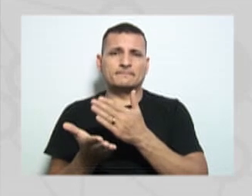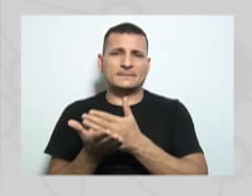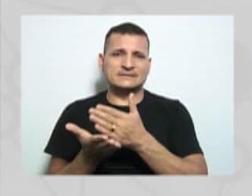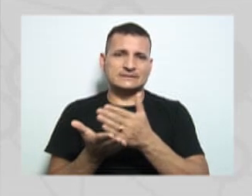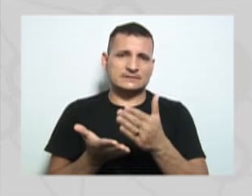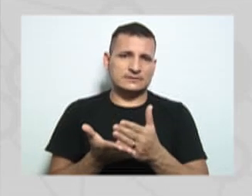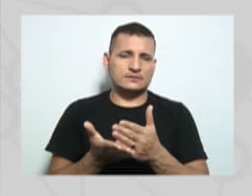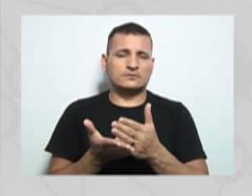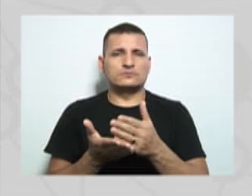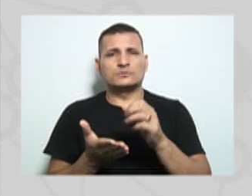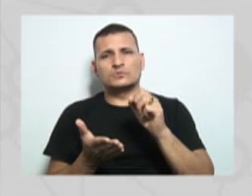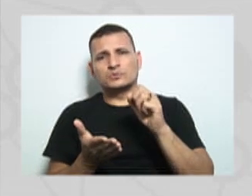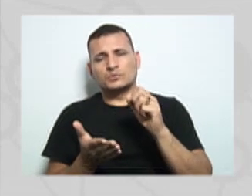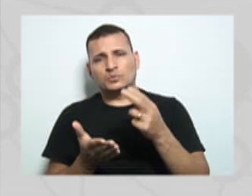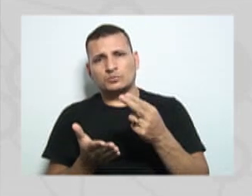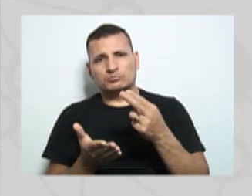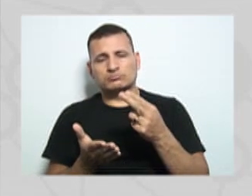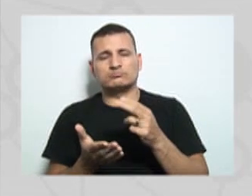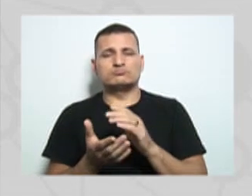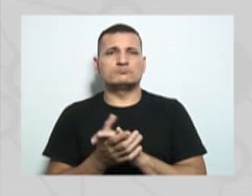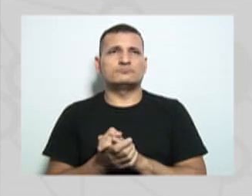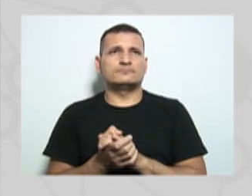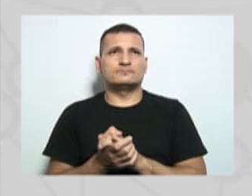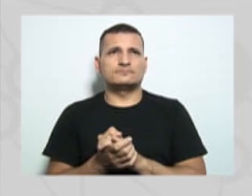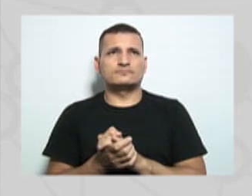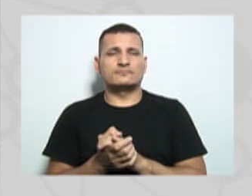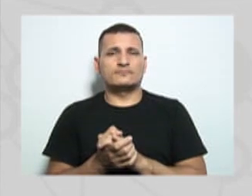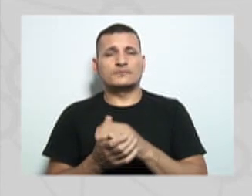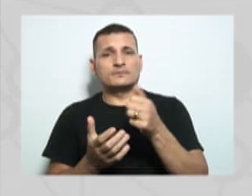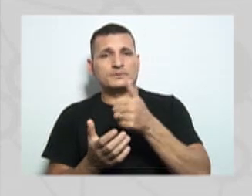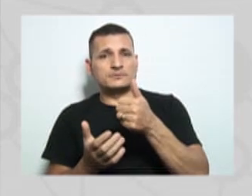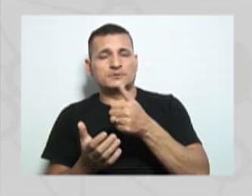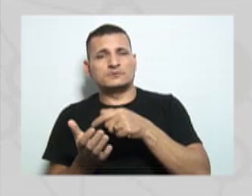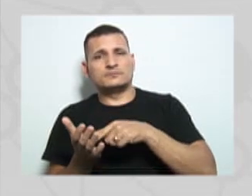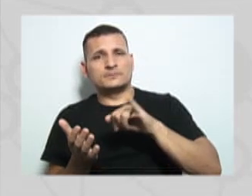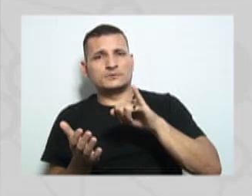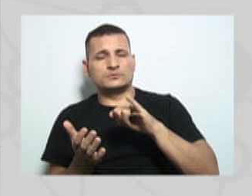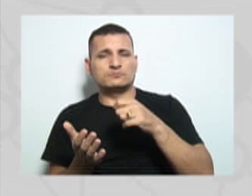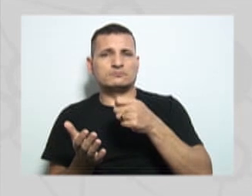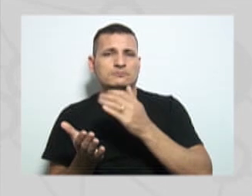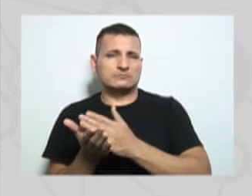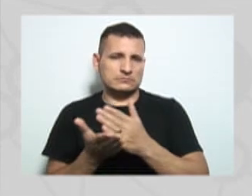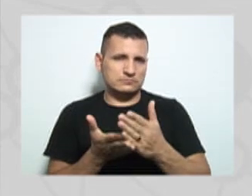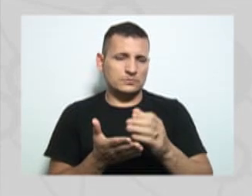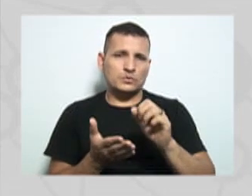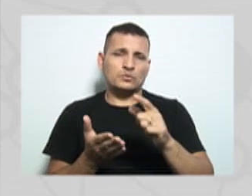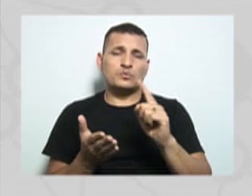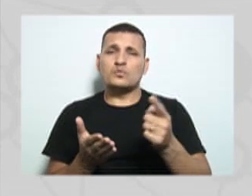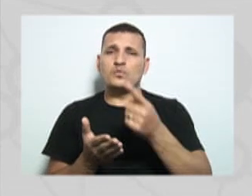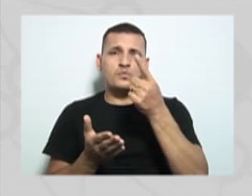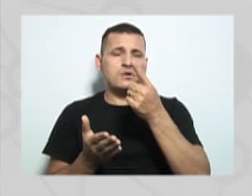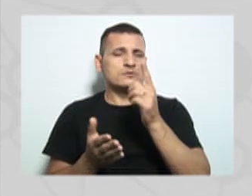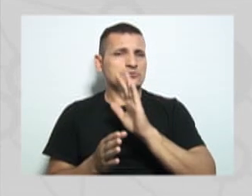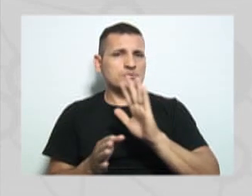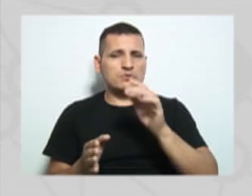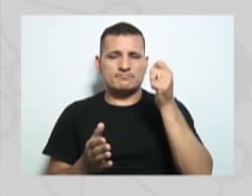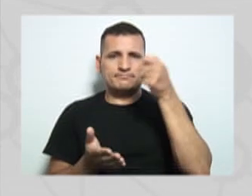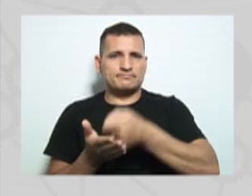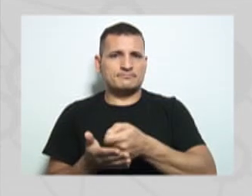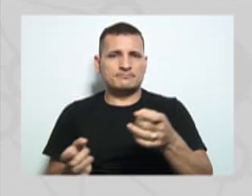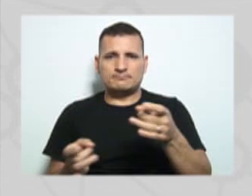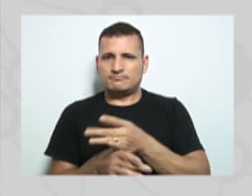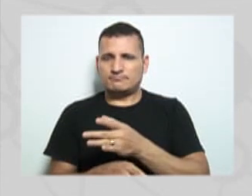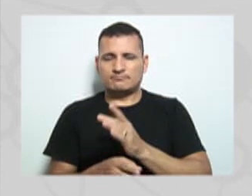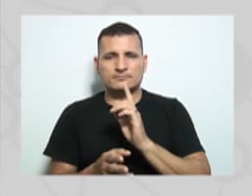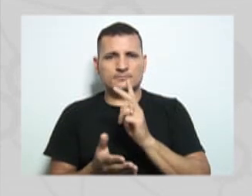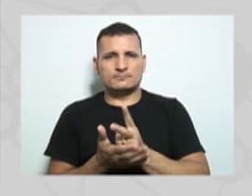devido. Você pode pagar primeiro o imposto ou uma cota única, certo? Correspondente a todo o ano calendário. Vamos dizer que